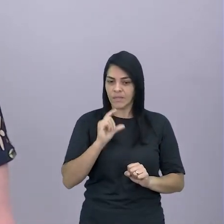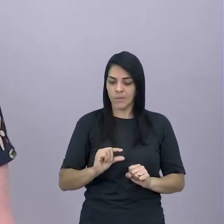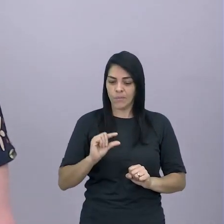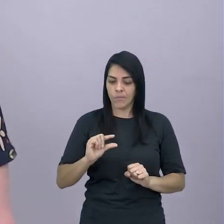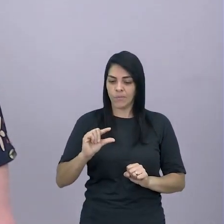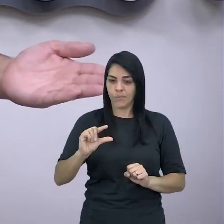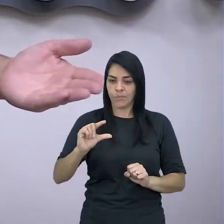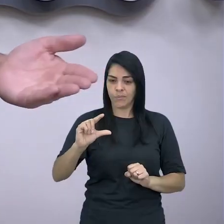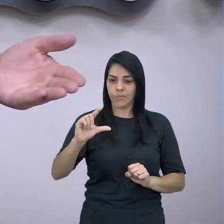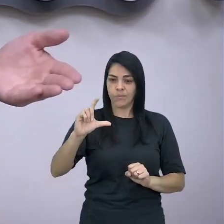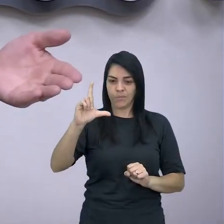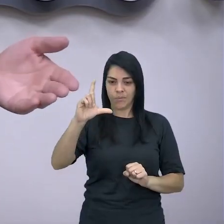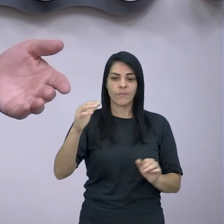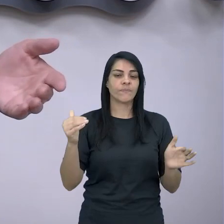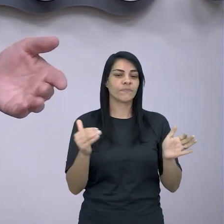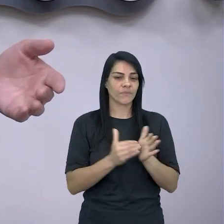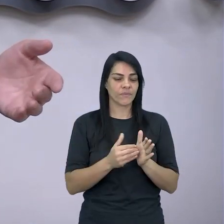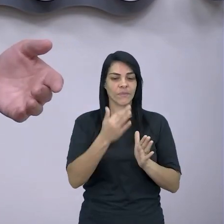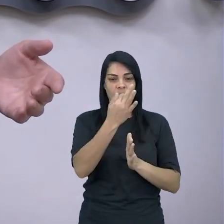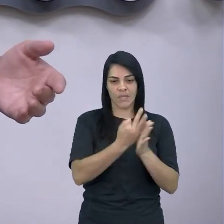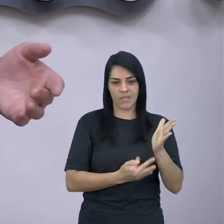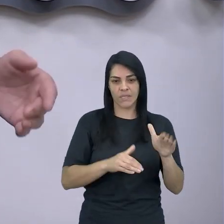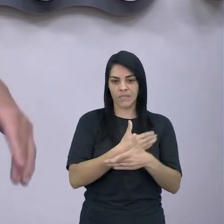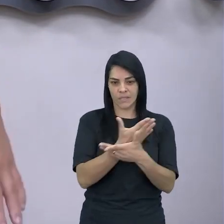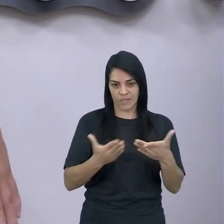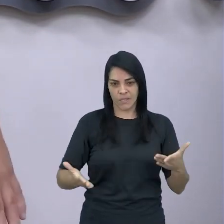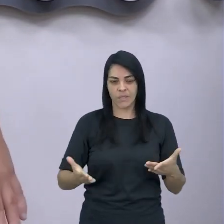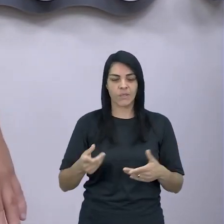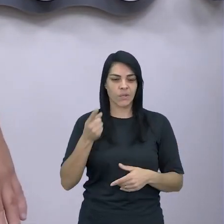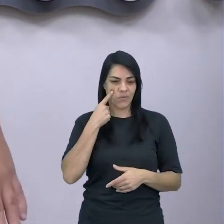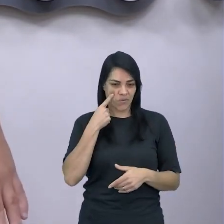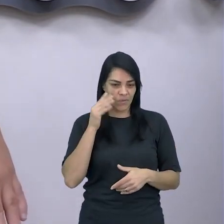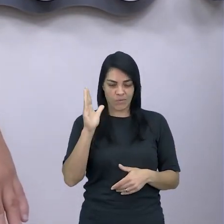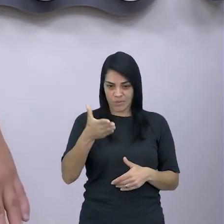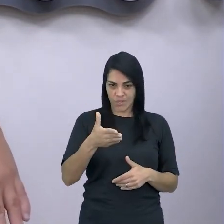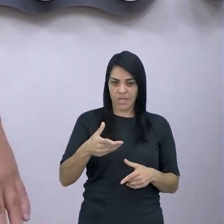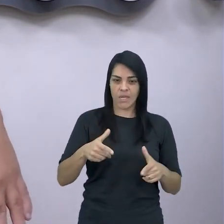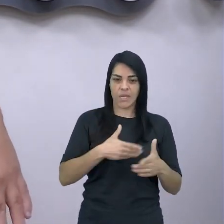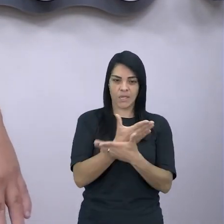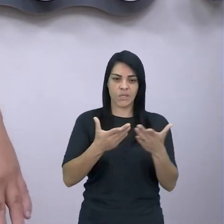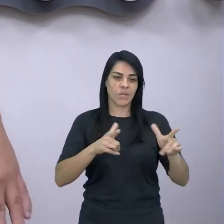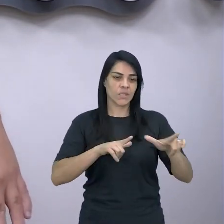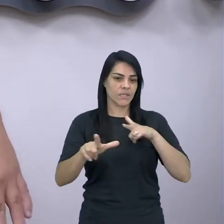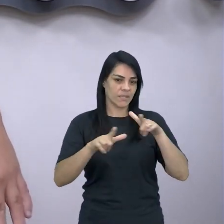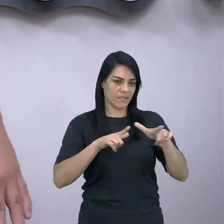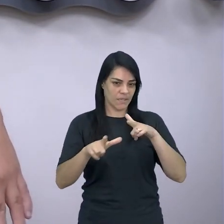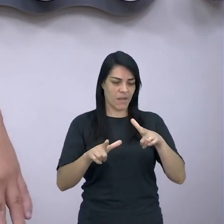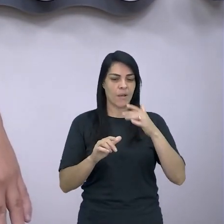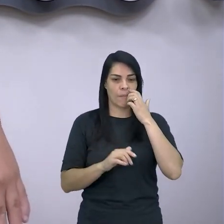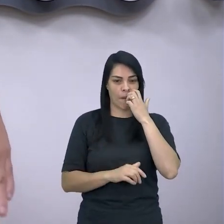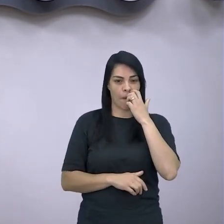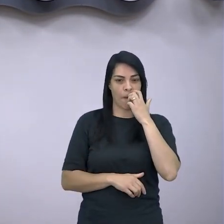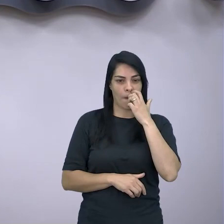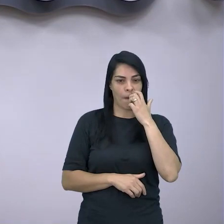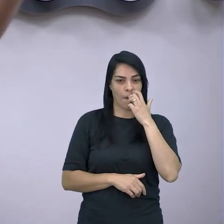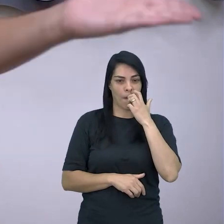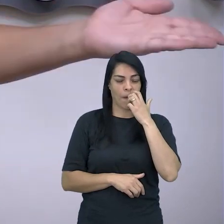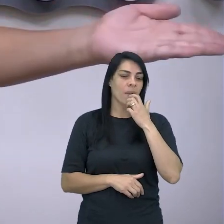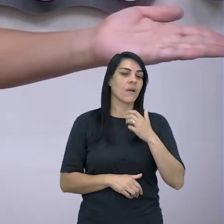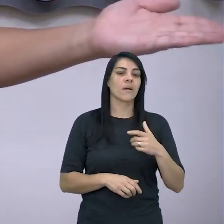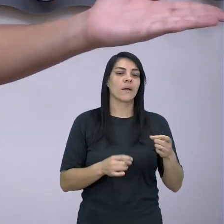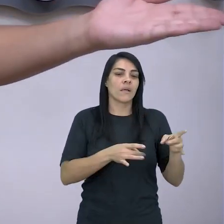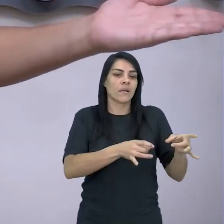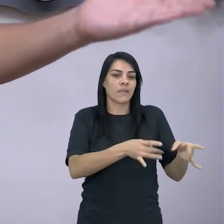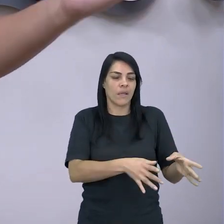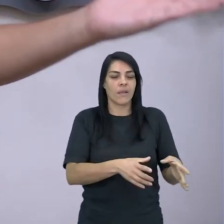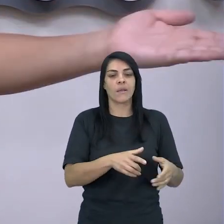Até mesmo esse texto, né, que a gente acabou de ver, a gente trabalha a ficha técnica no segundo ano, né? Então, temos aí